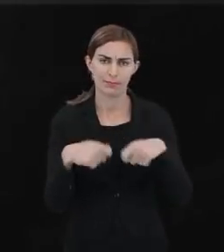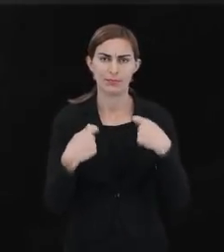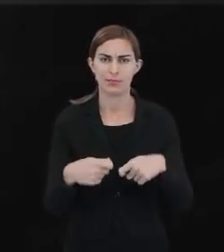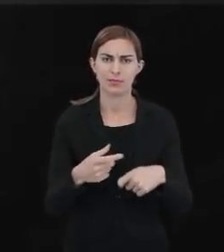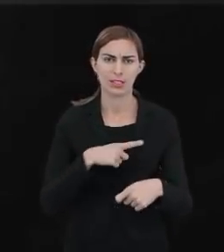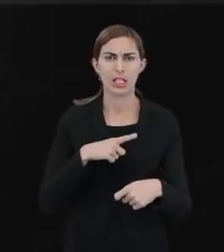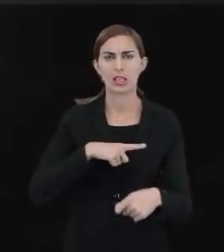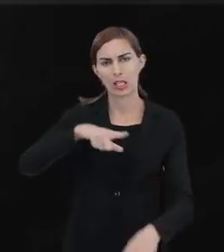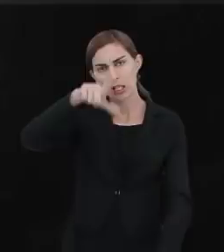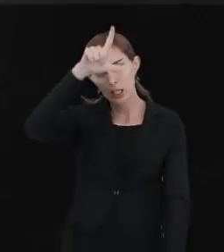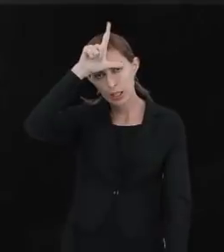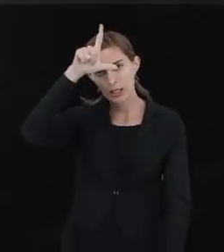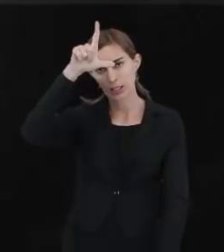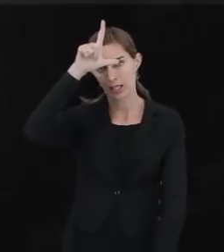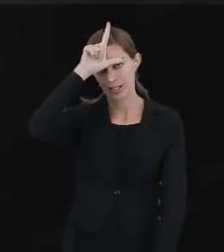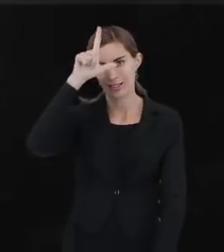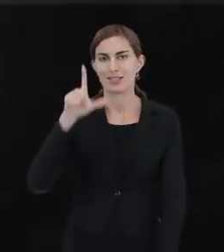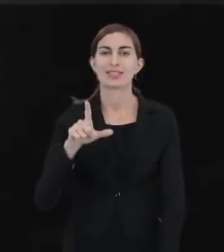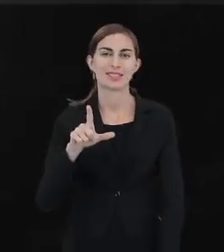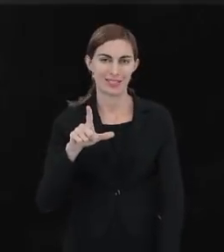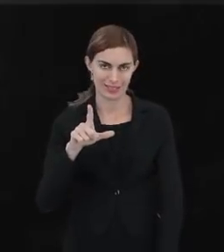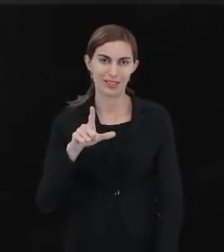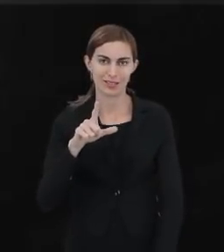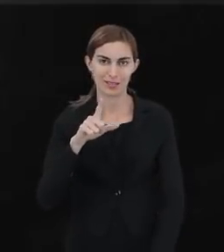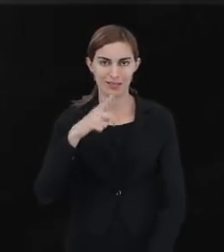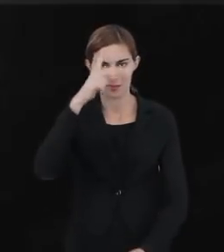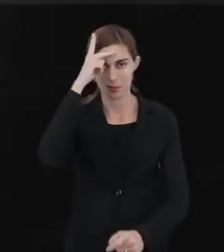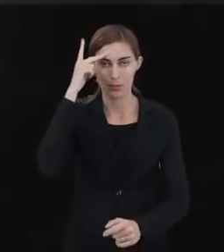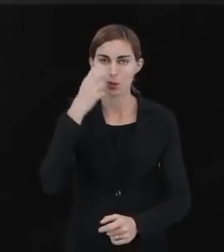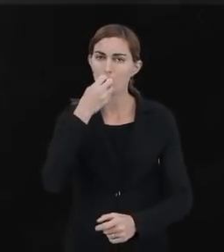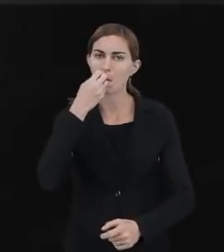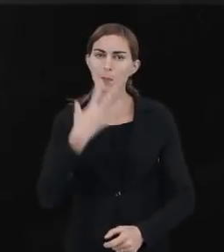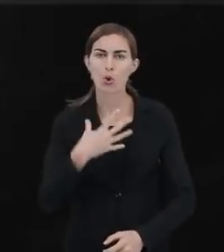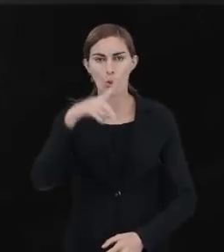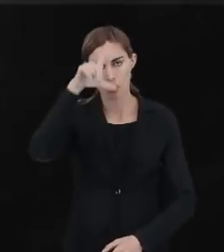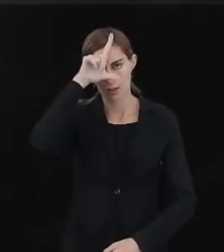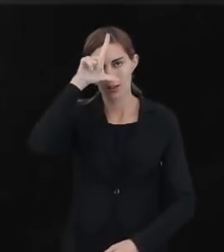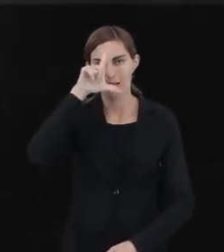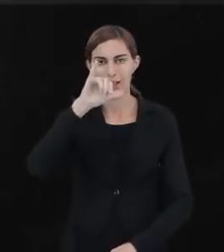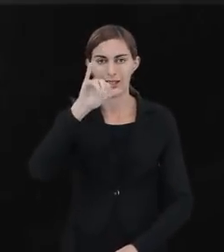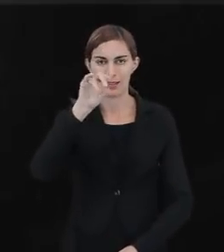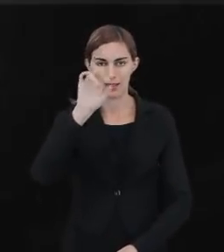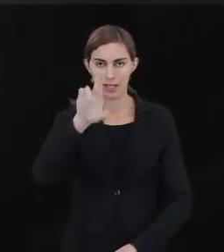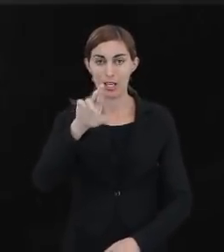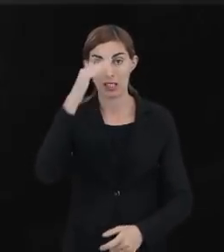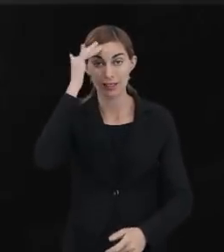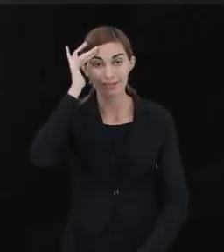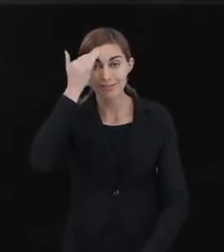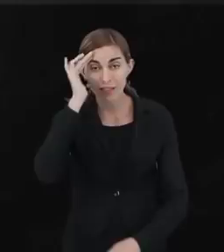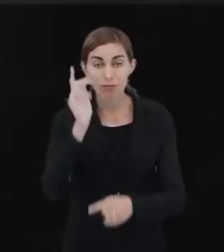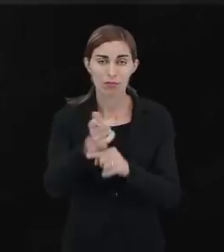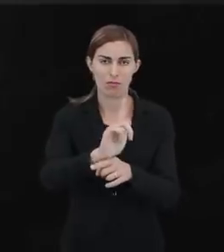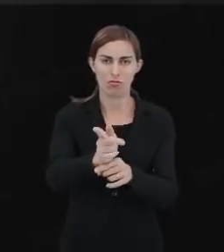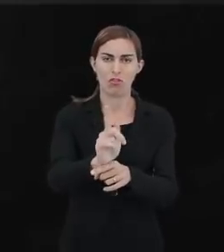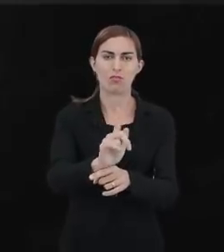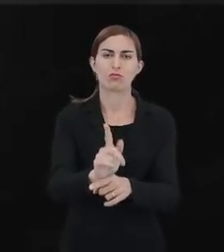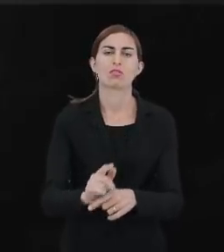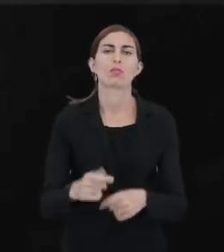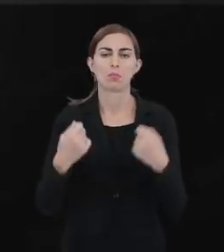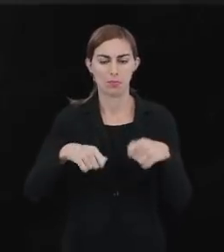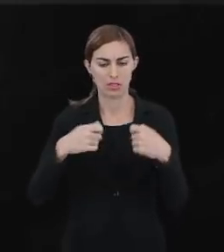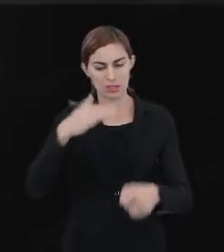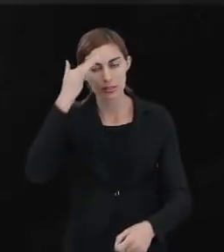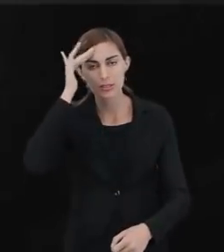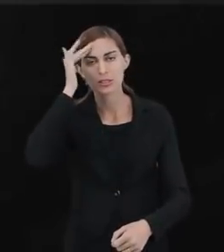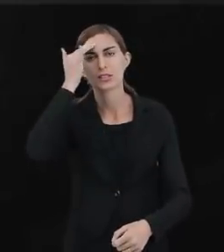liderança sobre a sua equipe você precisa ter um bom de idéias então você precisa entender de gestão e